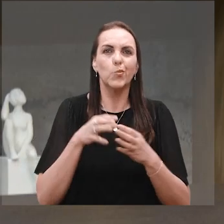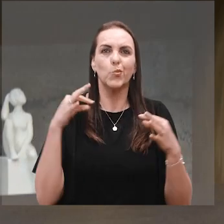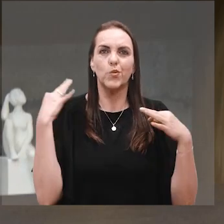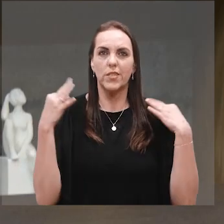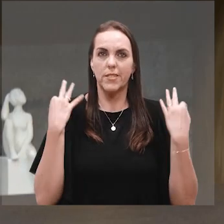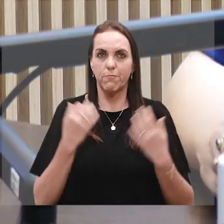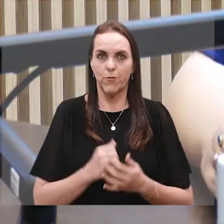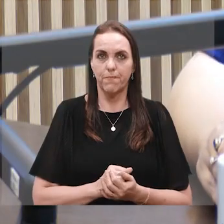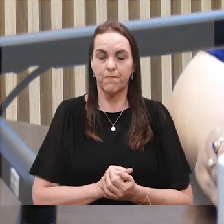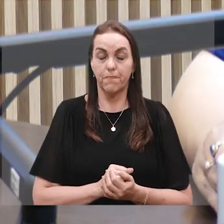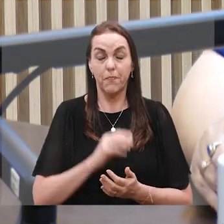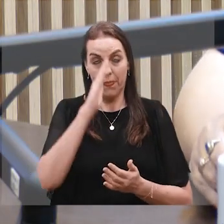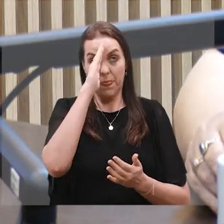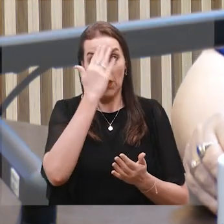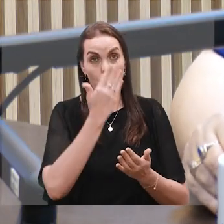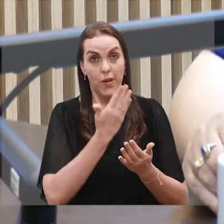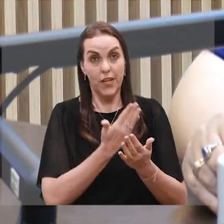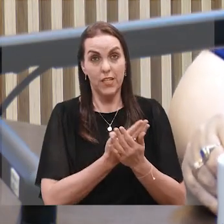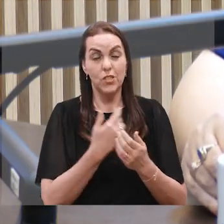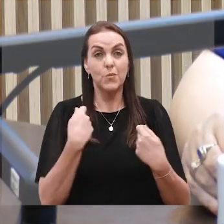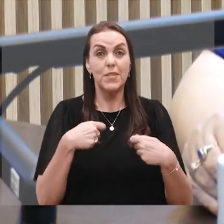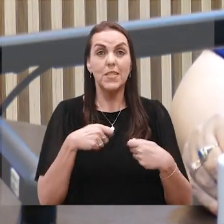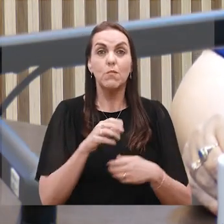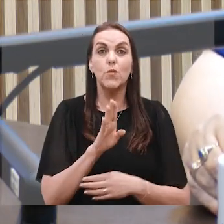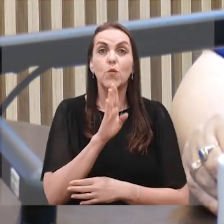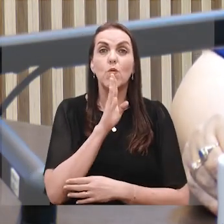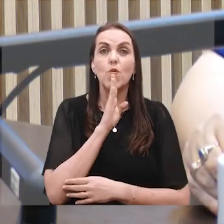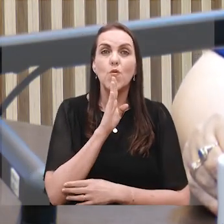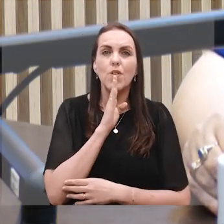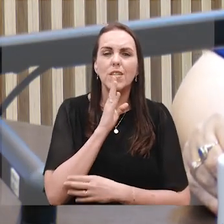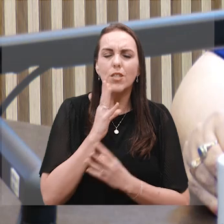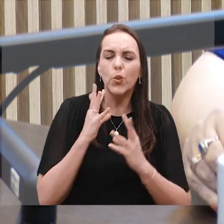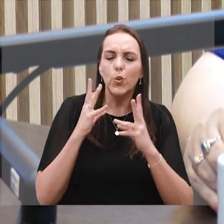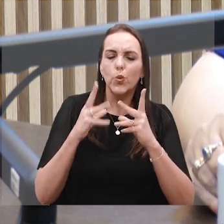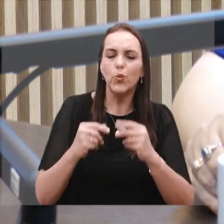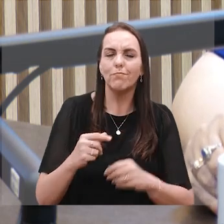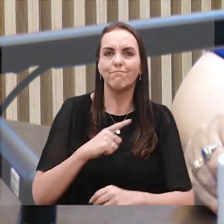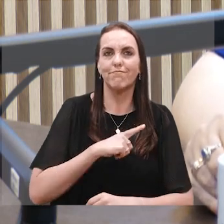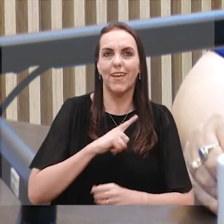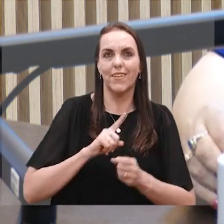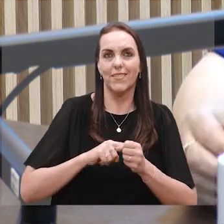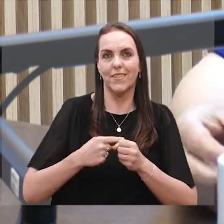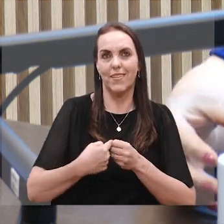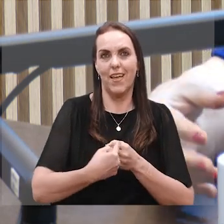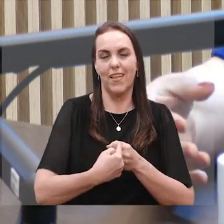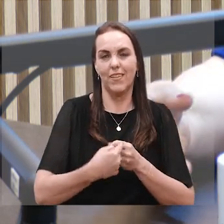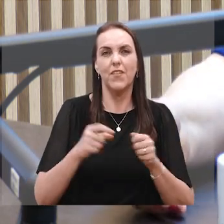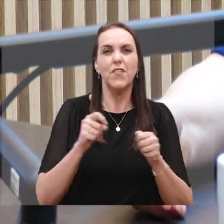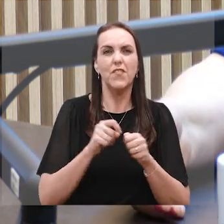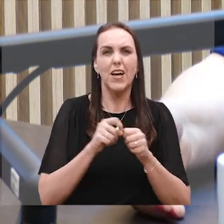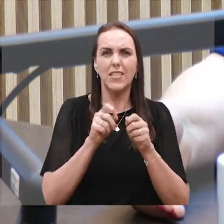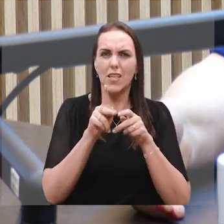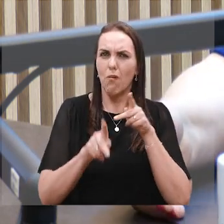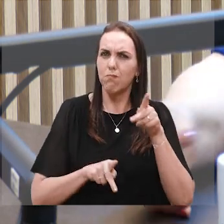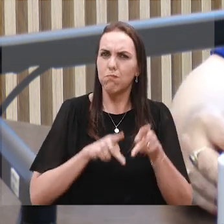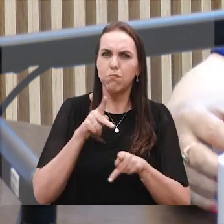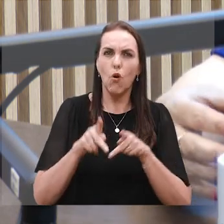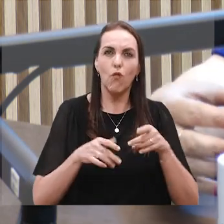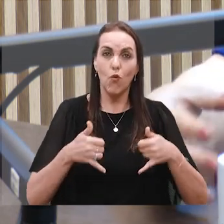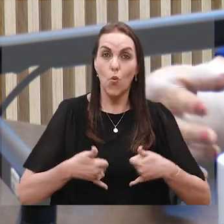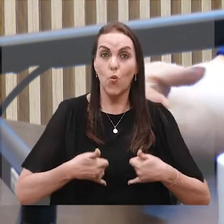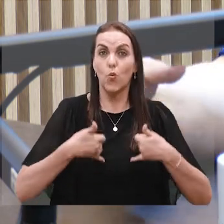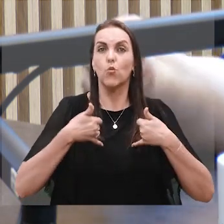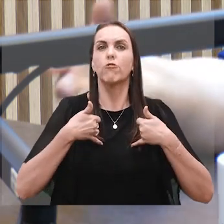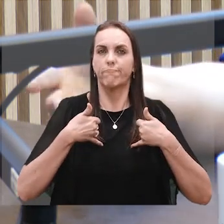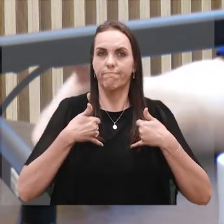turístico? Eu acredito que primeiro a gente tem que conhecer tudo que a gente tem na nossa cidade e fazer o nosso povo se orgulhar.